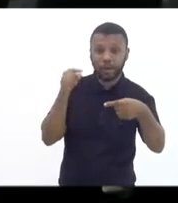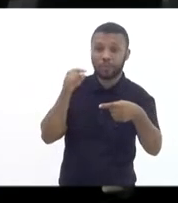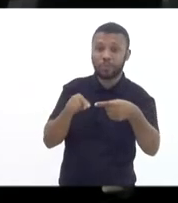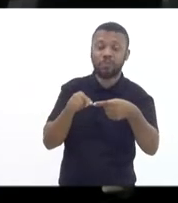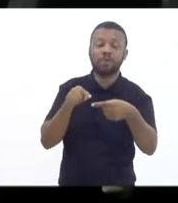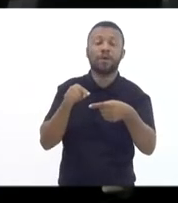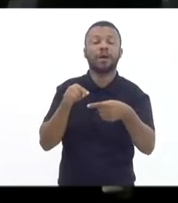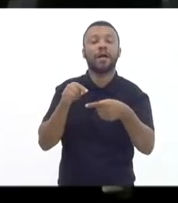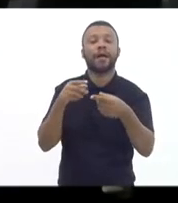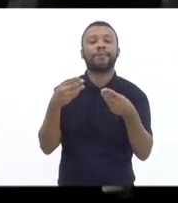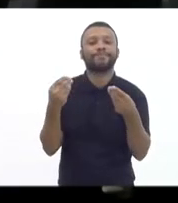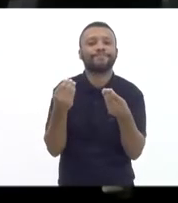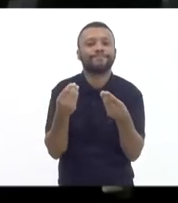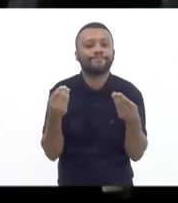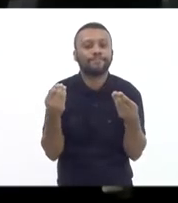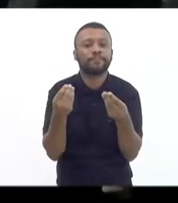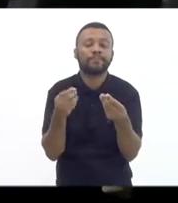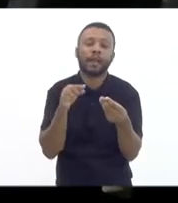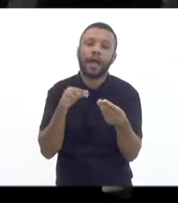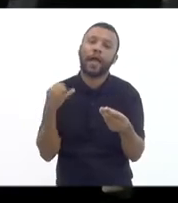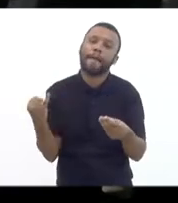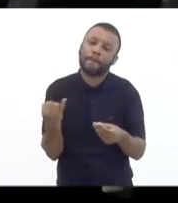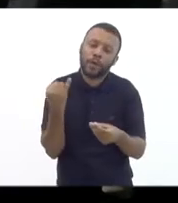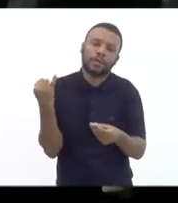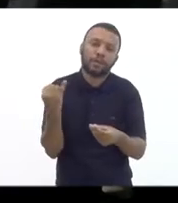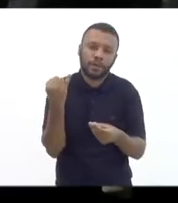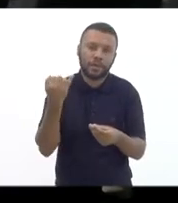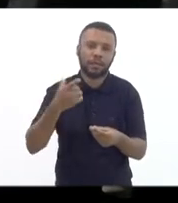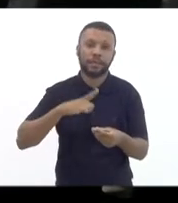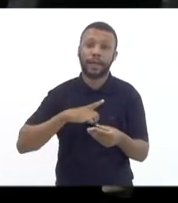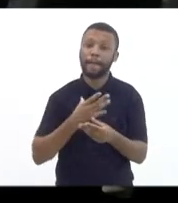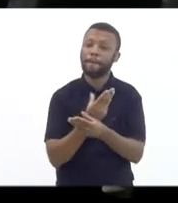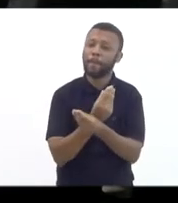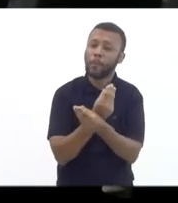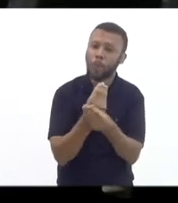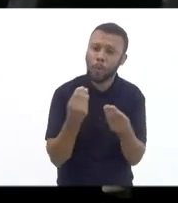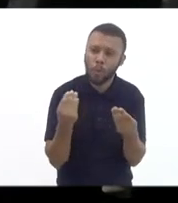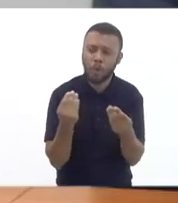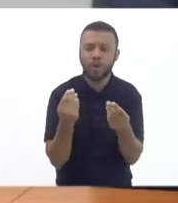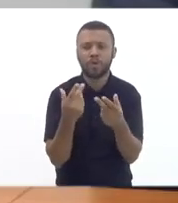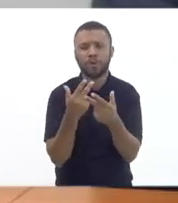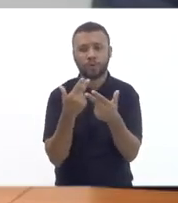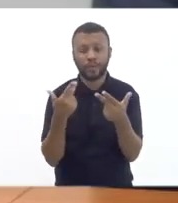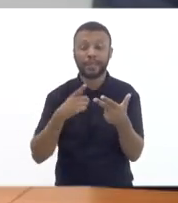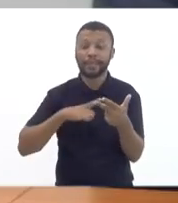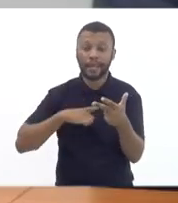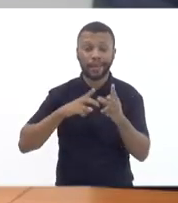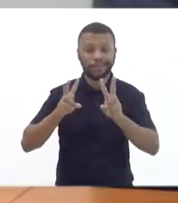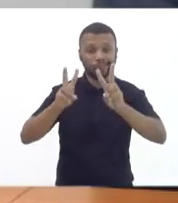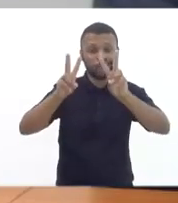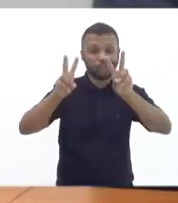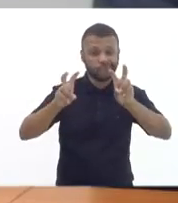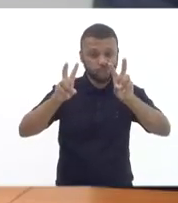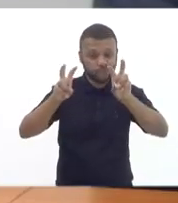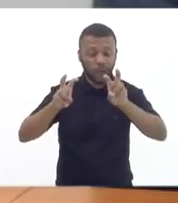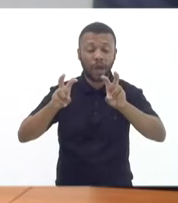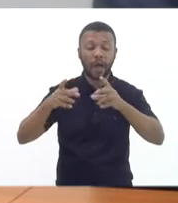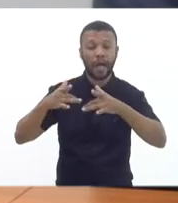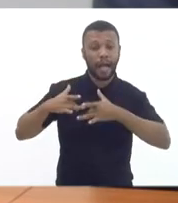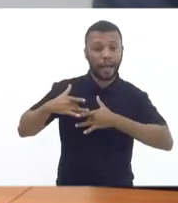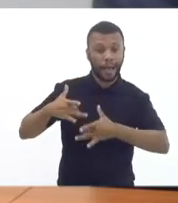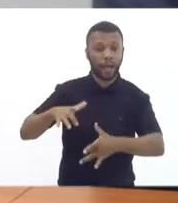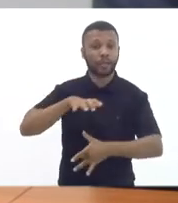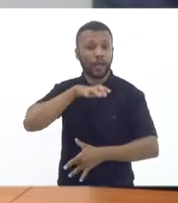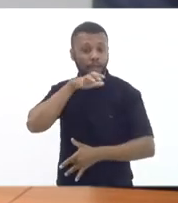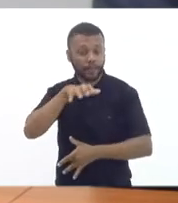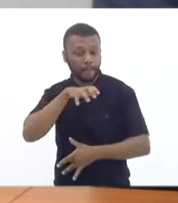que é importante, já teve muitas e sempre terá, porque a questão da causa animal é uma questão que